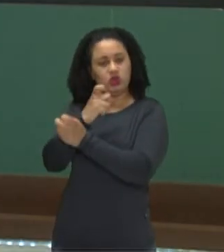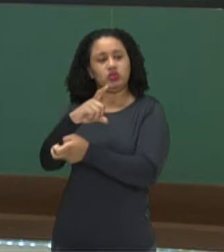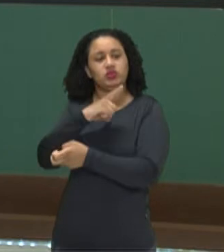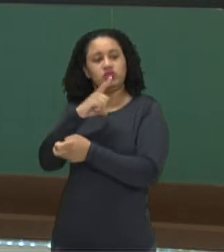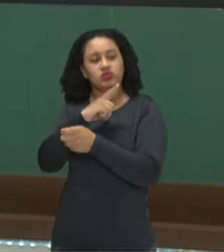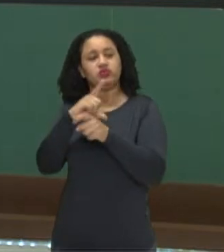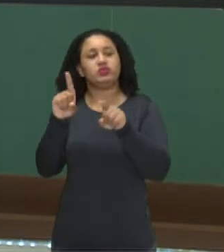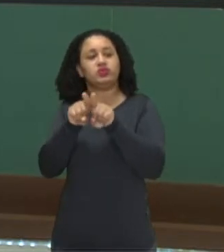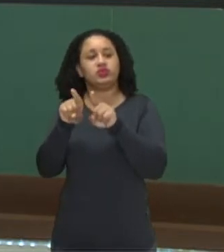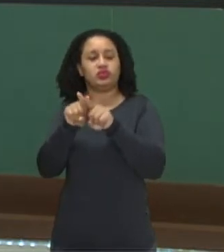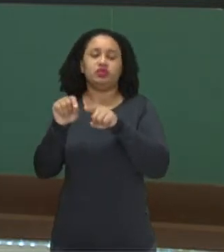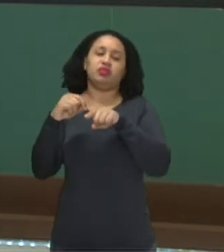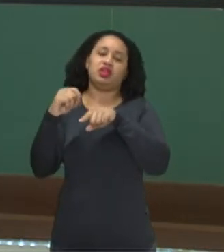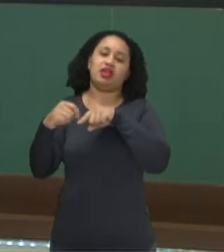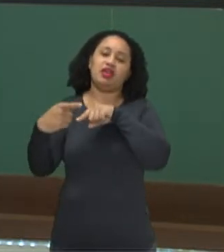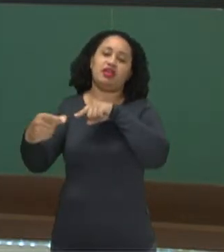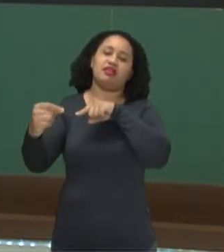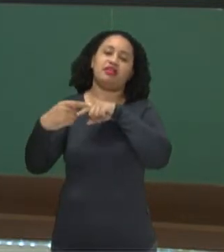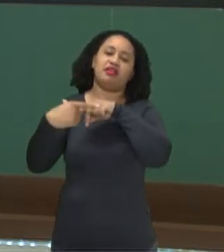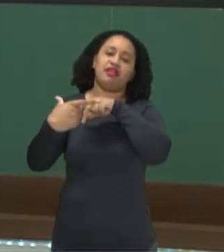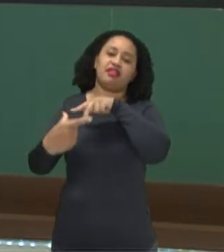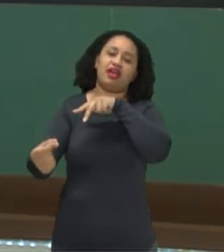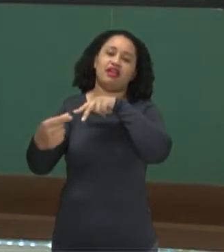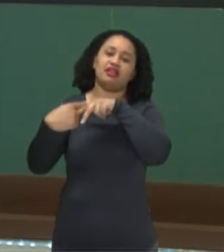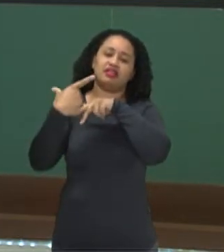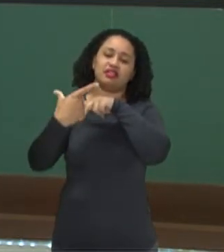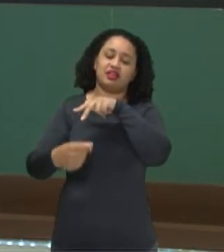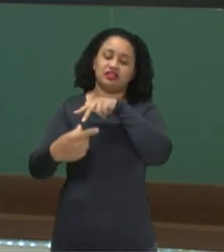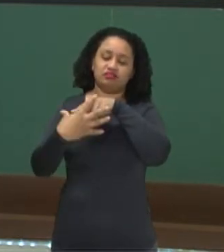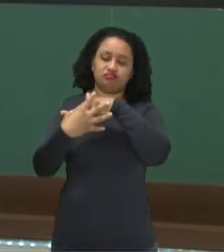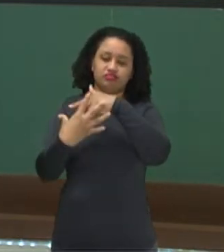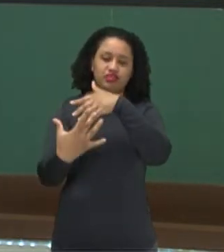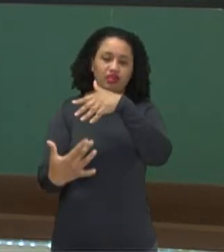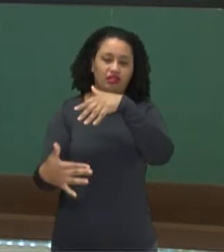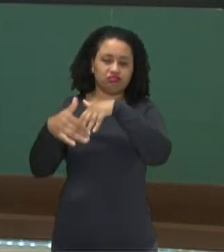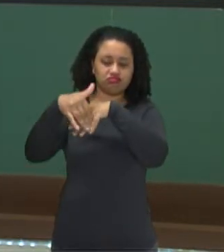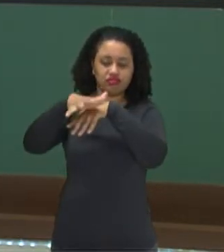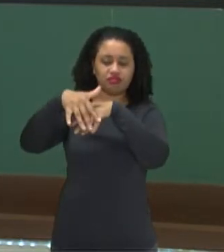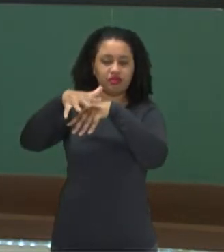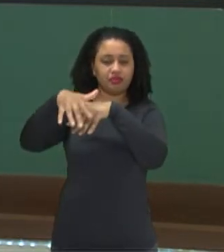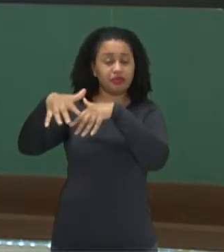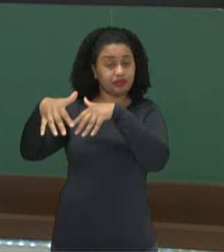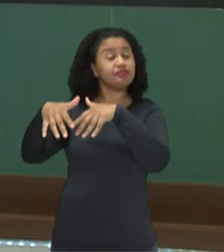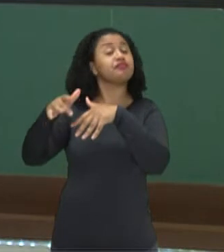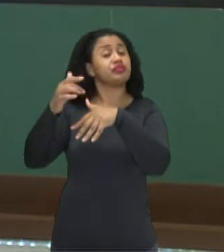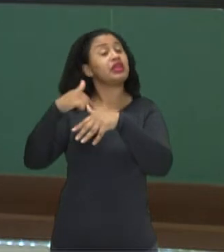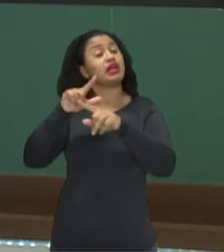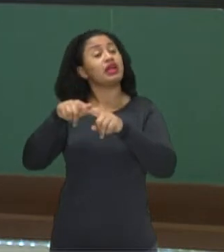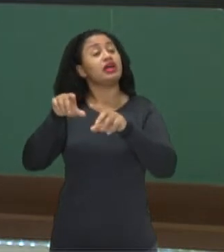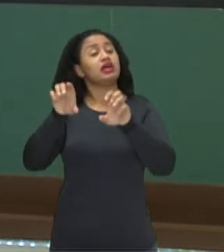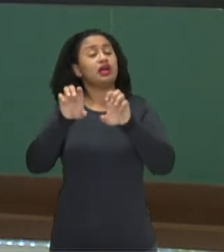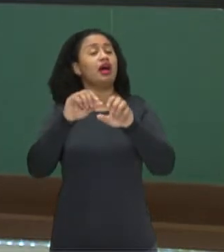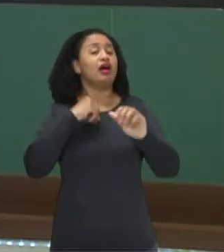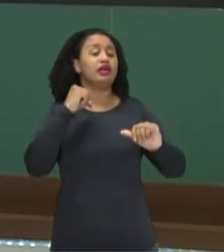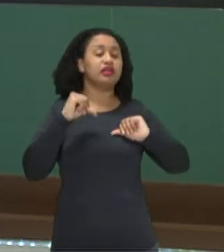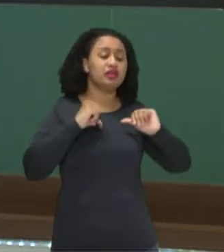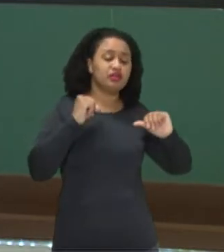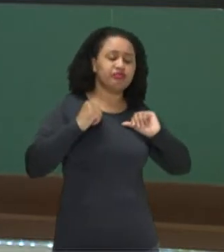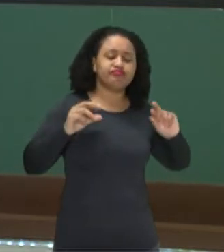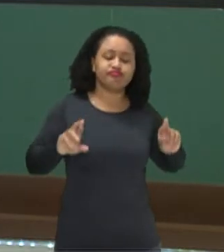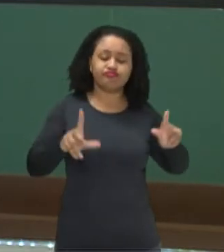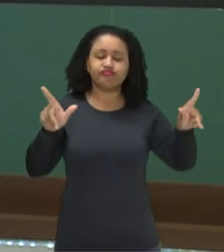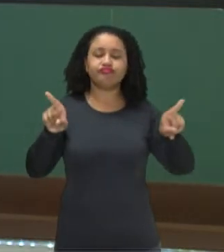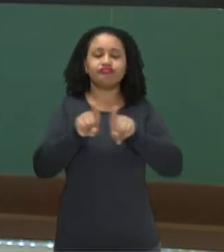e aí tem, claro, as penas e tal, né? Mas são anatomias completamente diferentes. E até mesmo